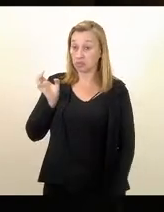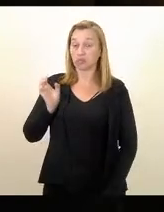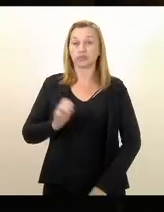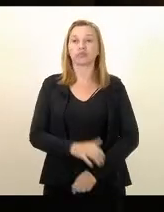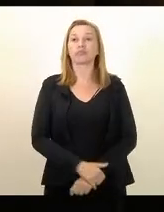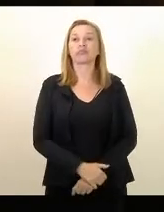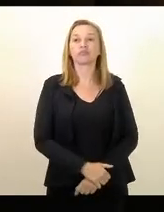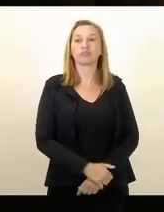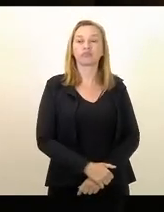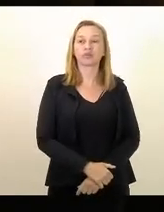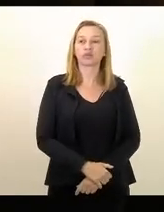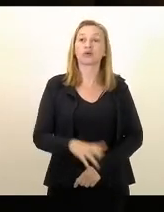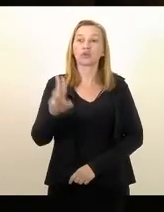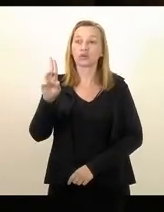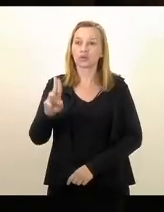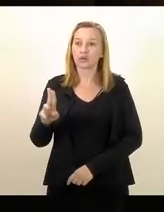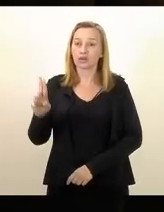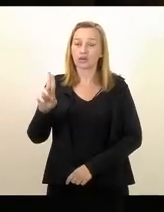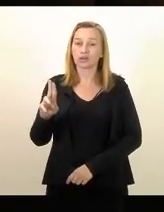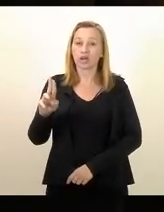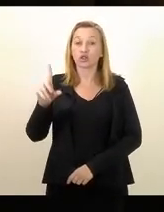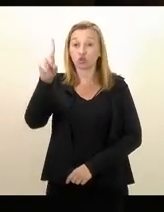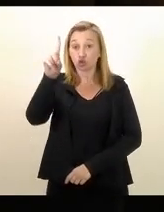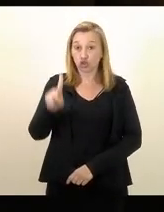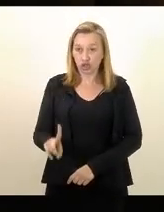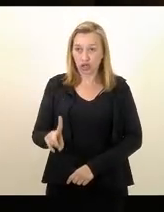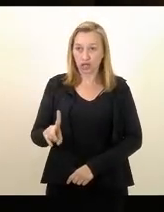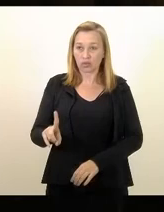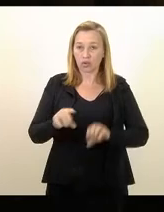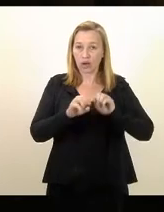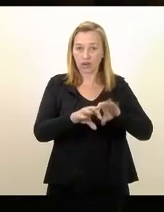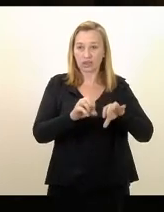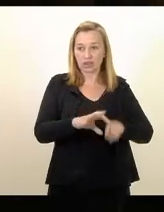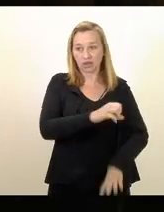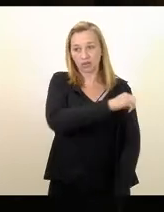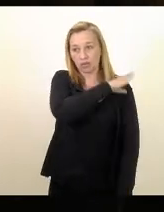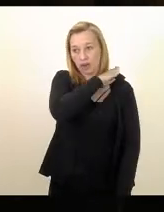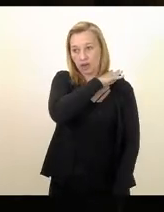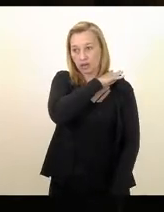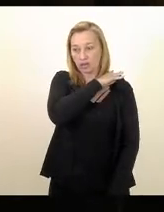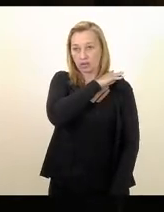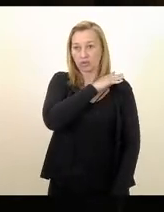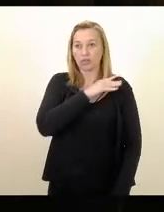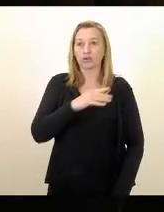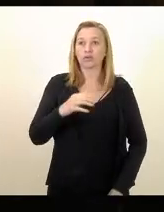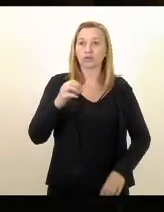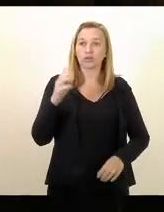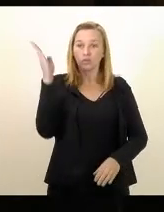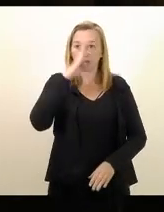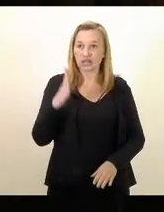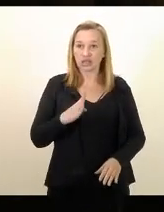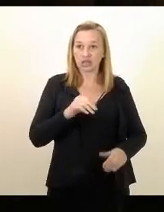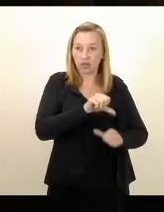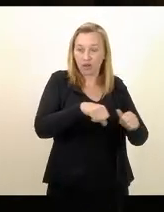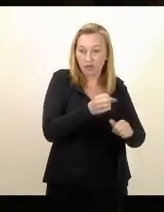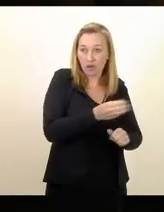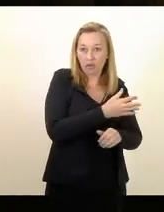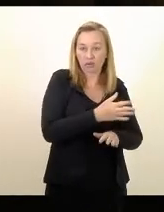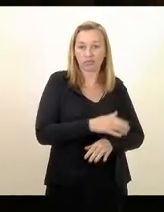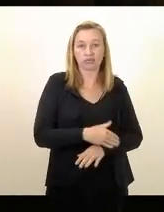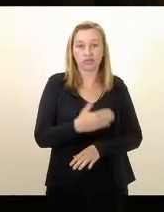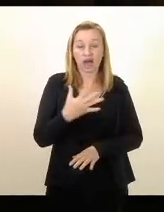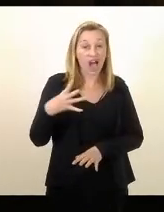a universalização do direito ao ensino médio no Brasil fazer uma reforma rapidamente fazer uma